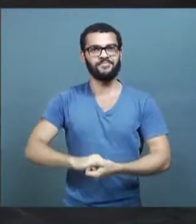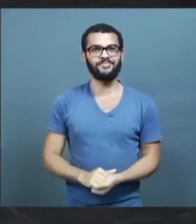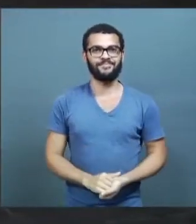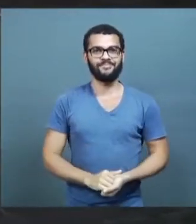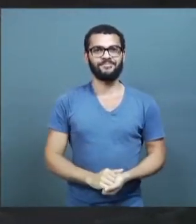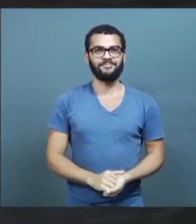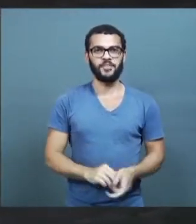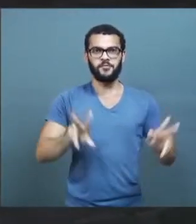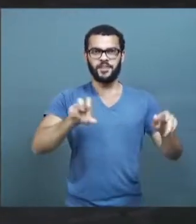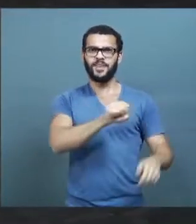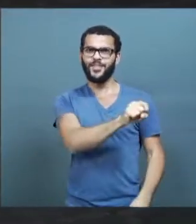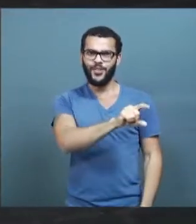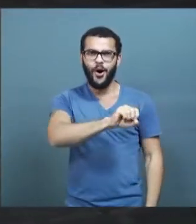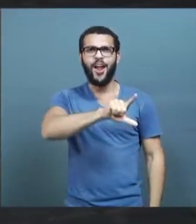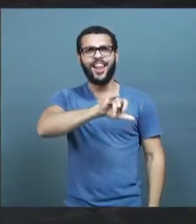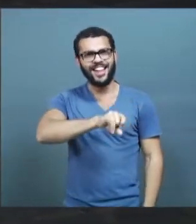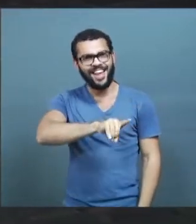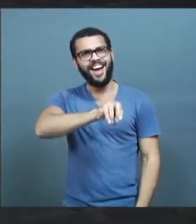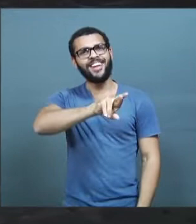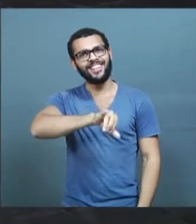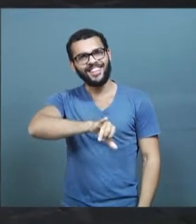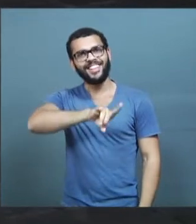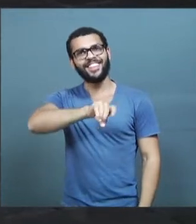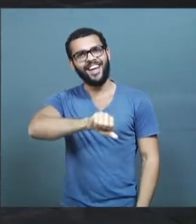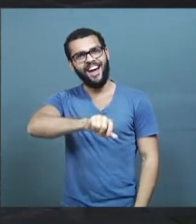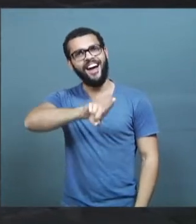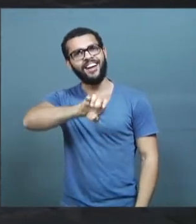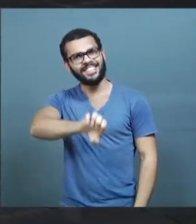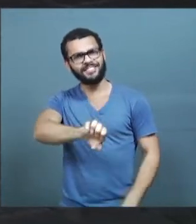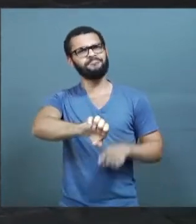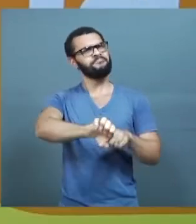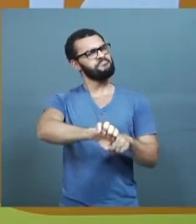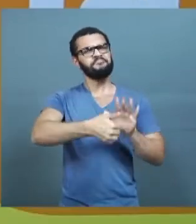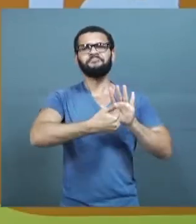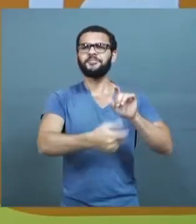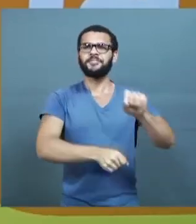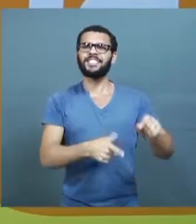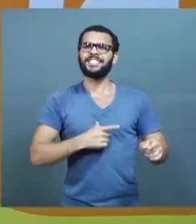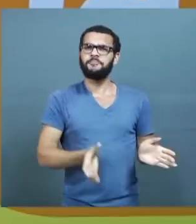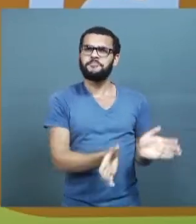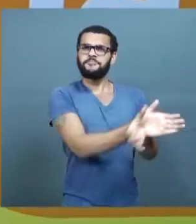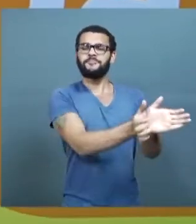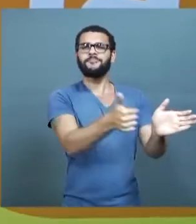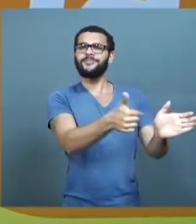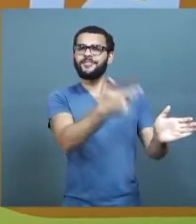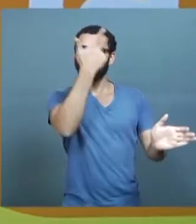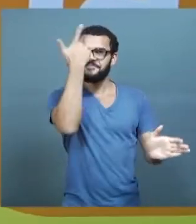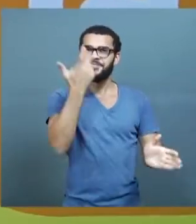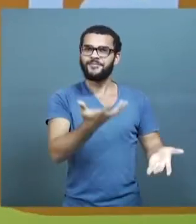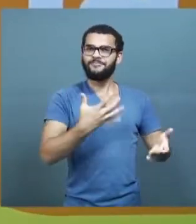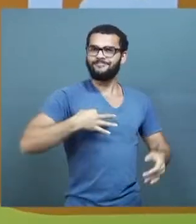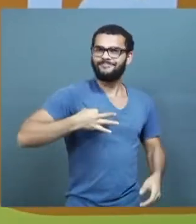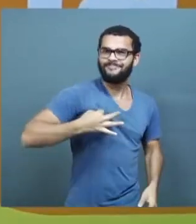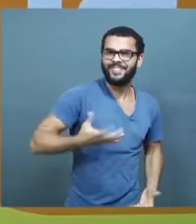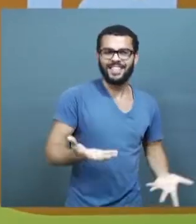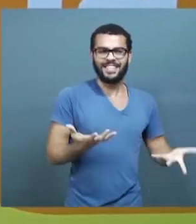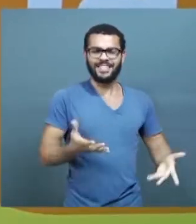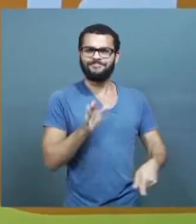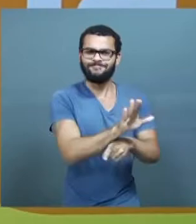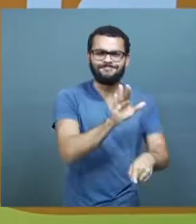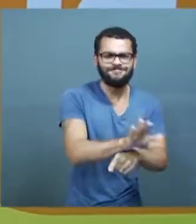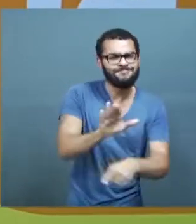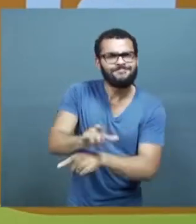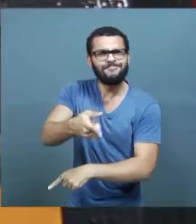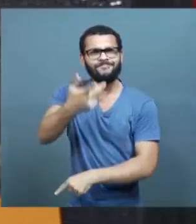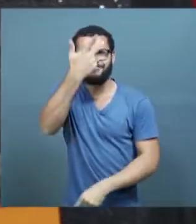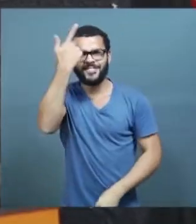Solidariedade. Essa é a palavra que resume a ação de um grupo de voluntários que decidiu ajudar pessoas que moram nas ruas